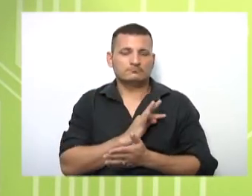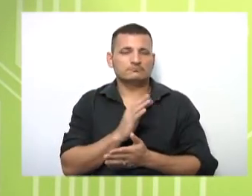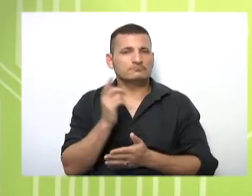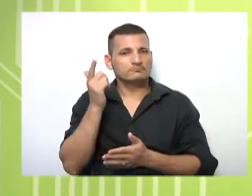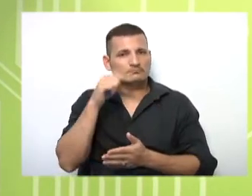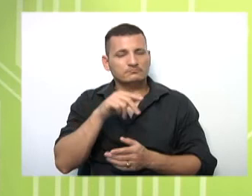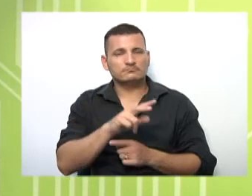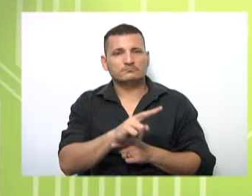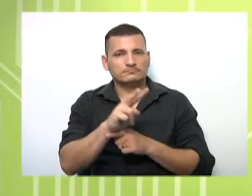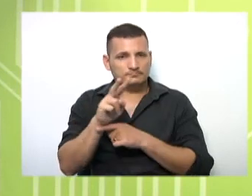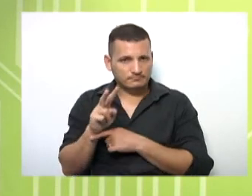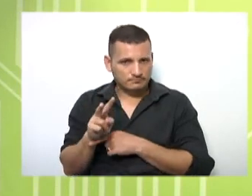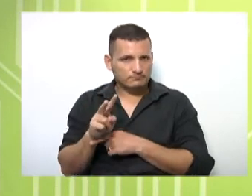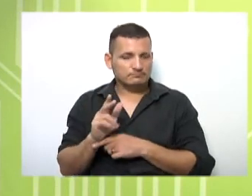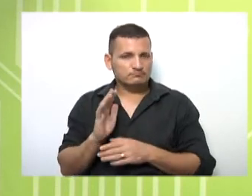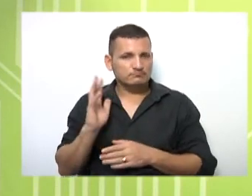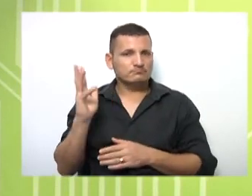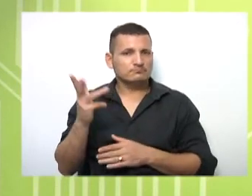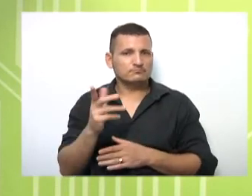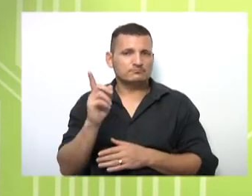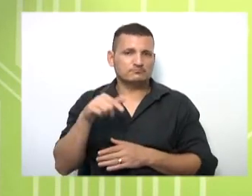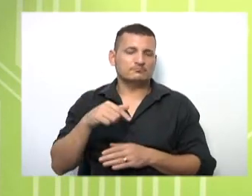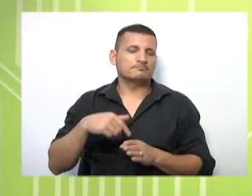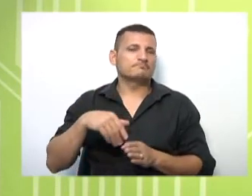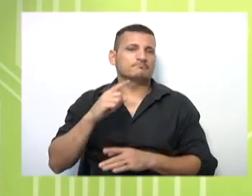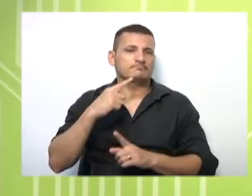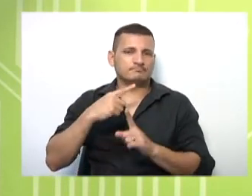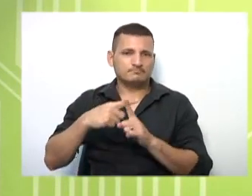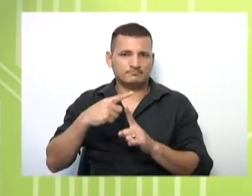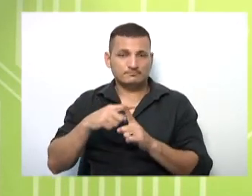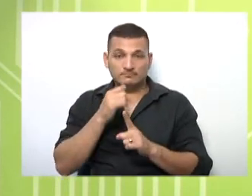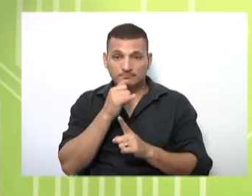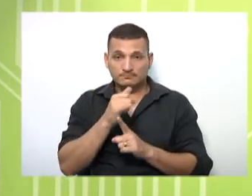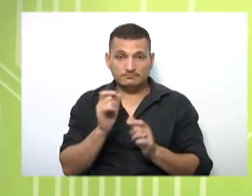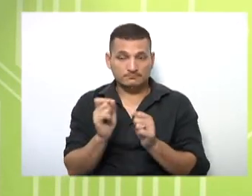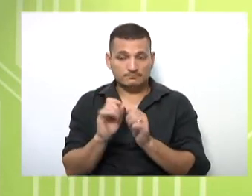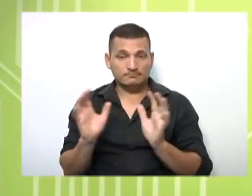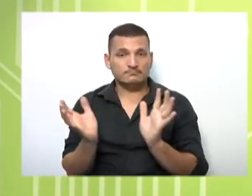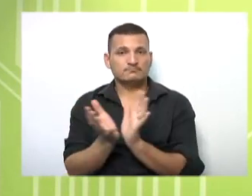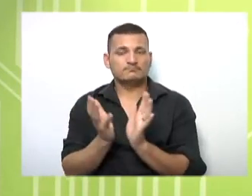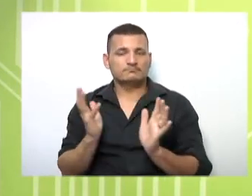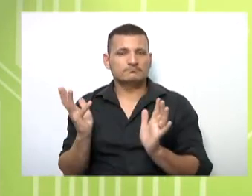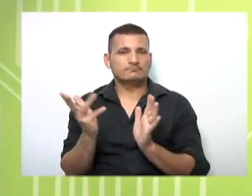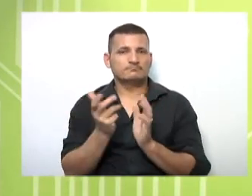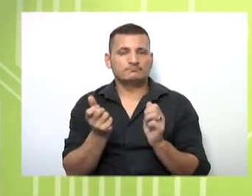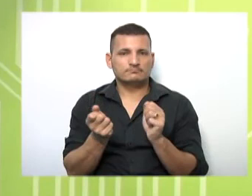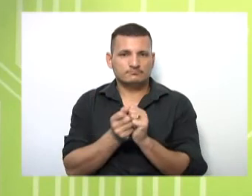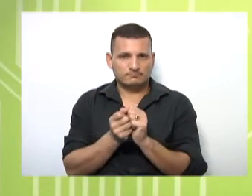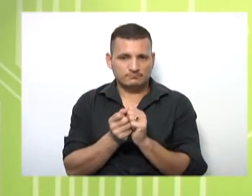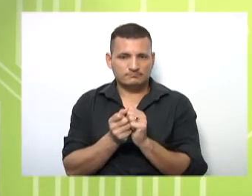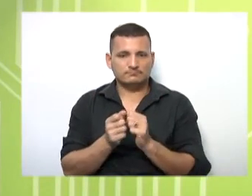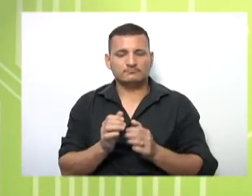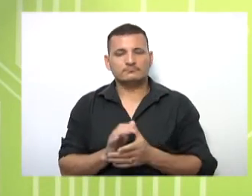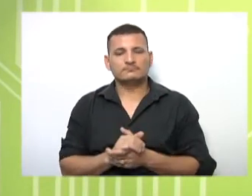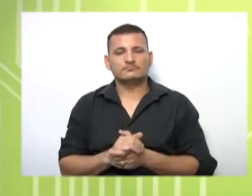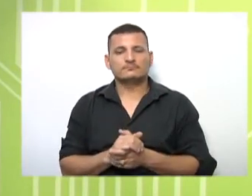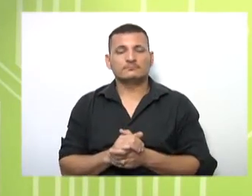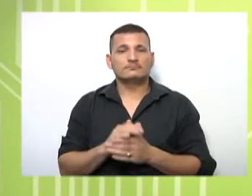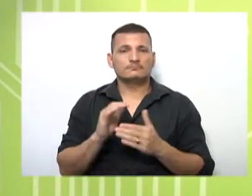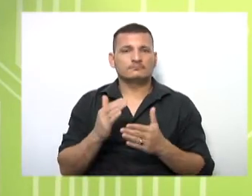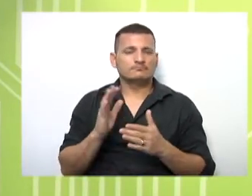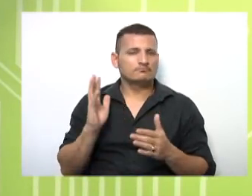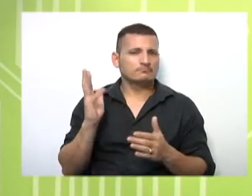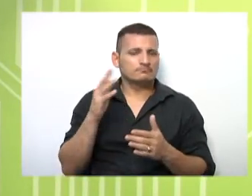crédito, tudo isso é mais vantajoso se feito coletivamente. Então, basicamente, todos os ramos